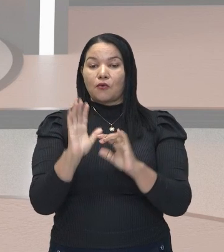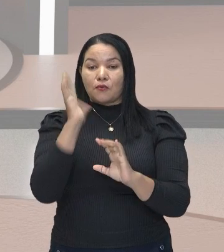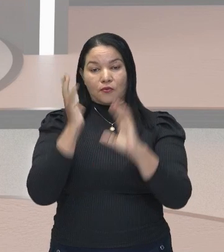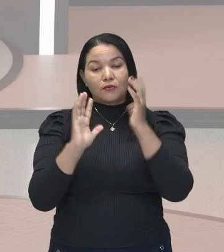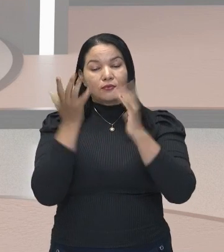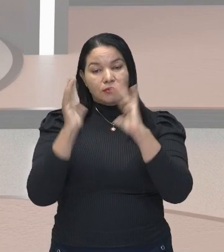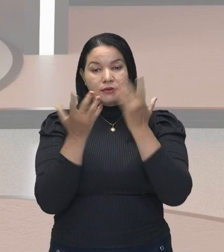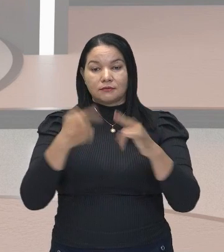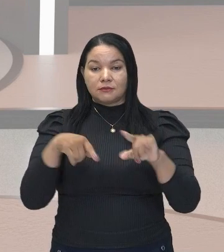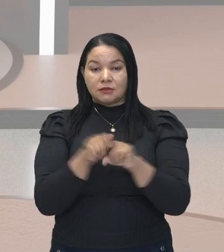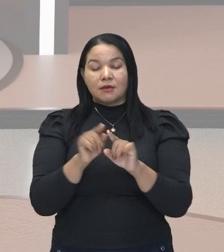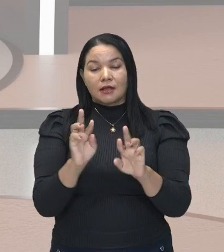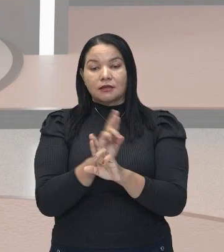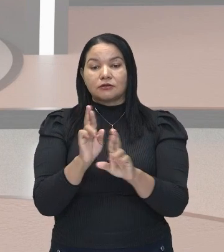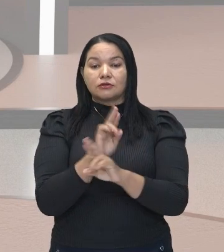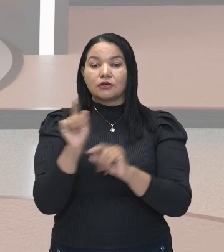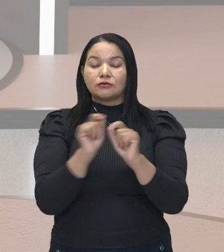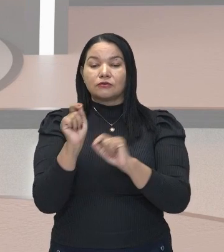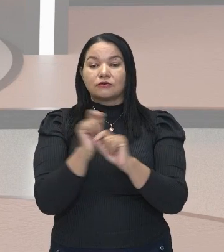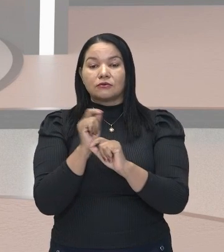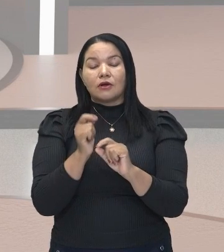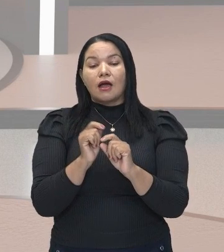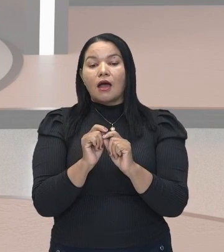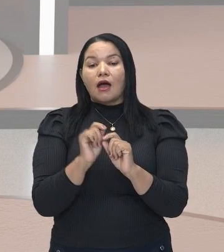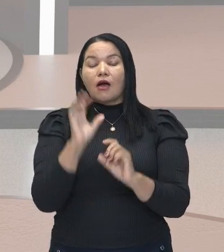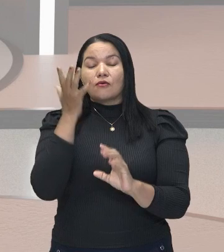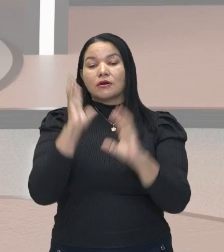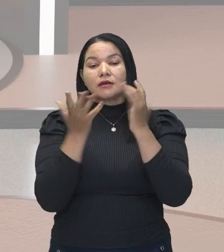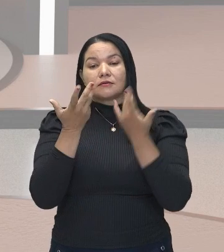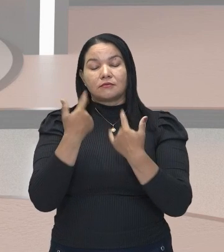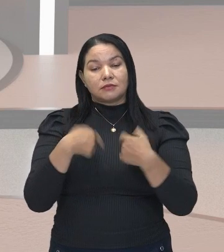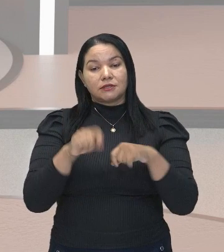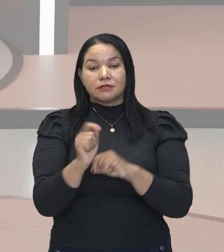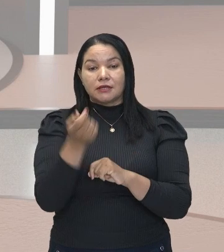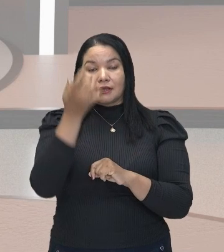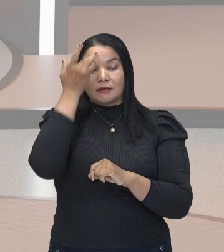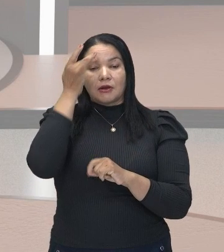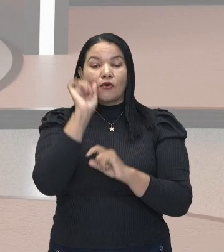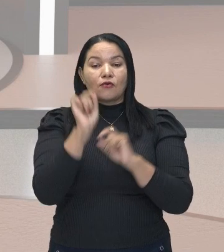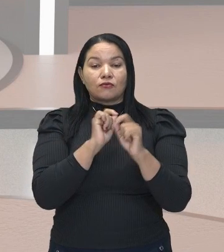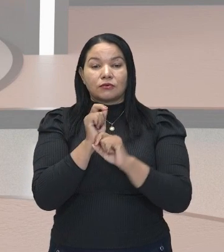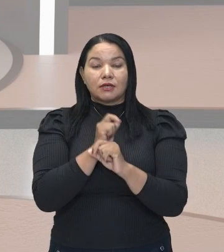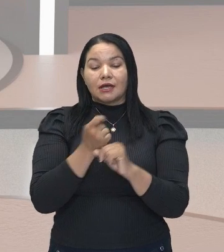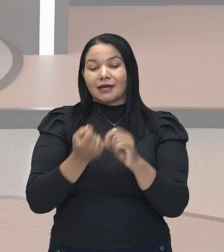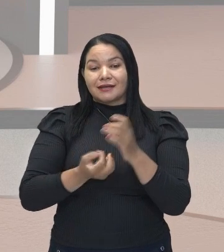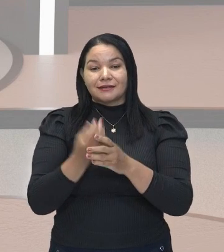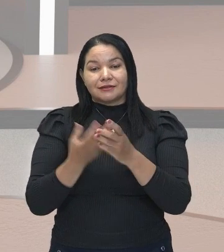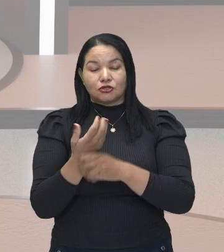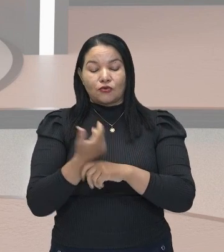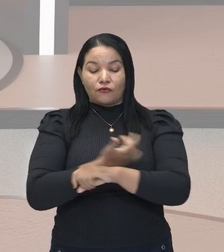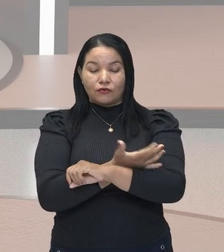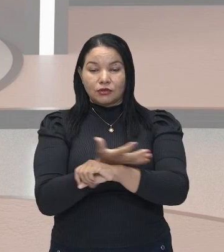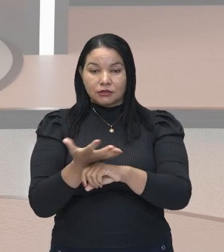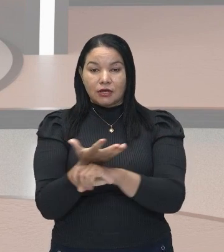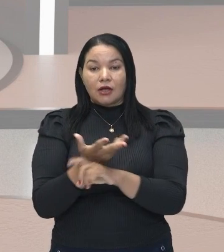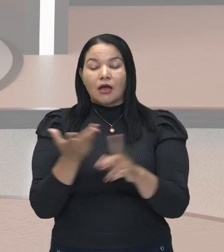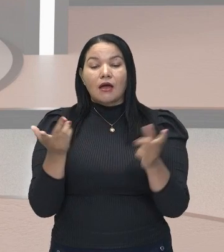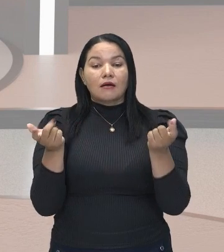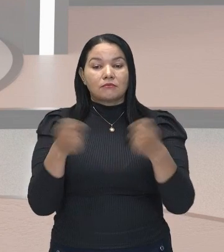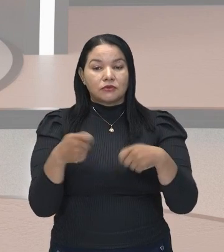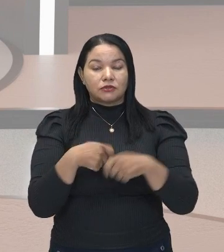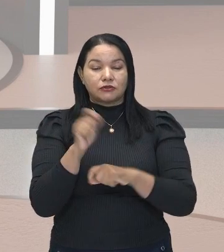E relacionado ao clima, também nós não podemos esquecer das formações vegetais e permite essa coexistência